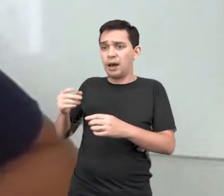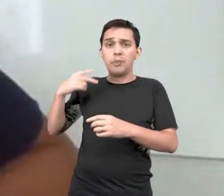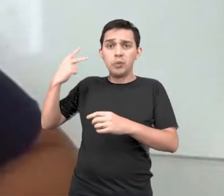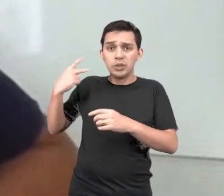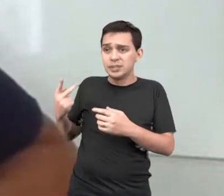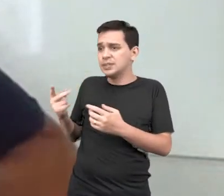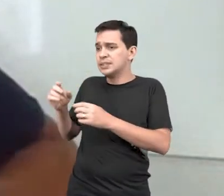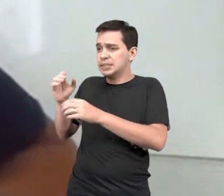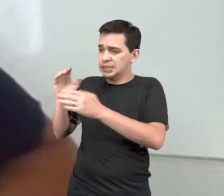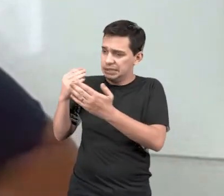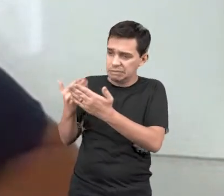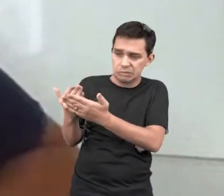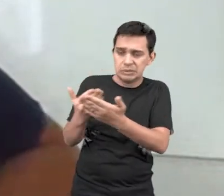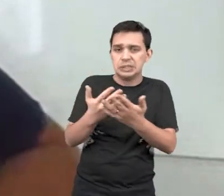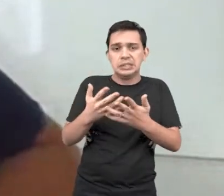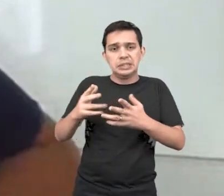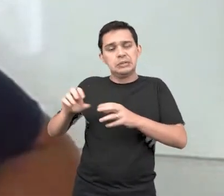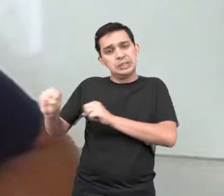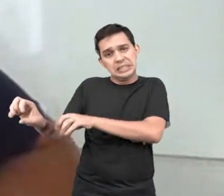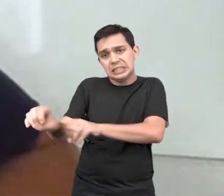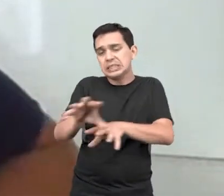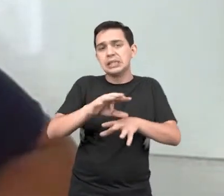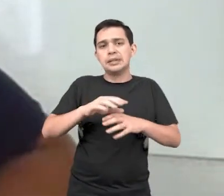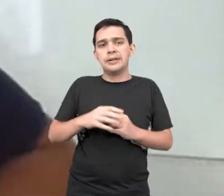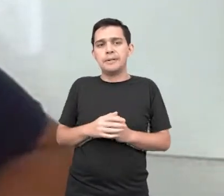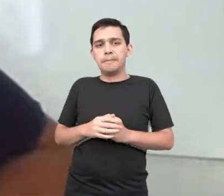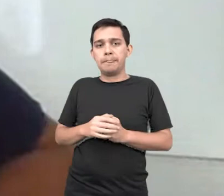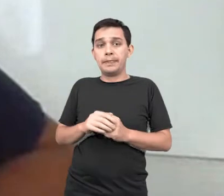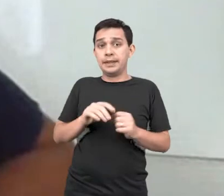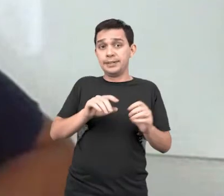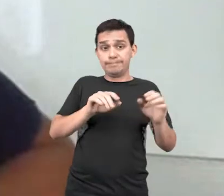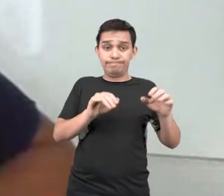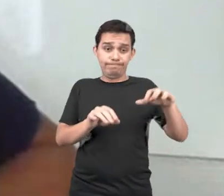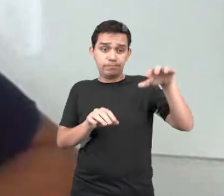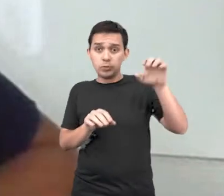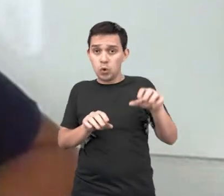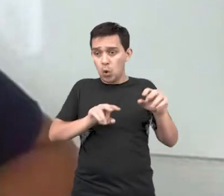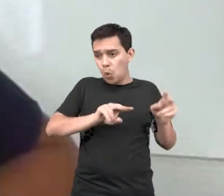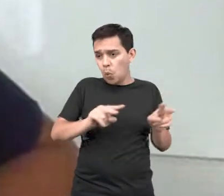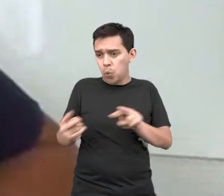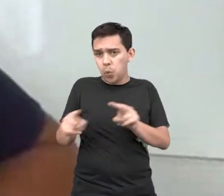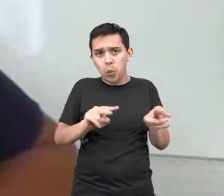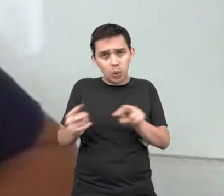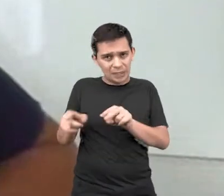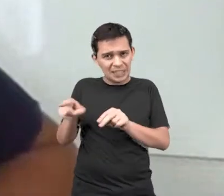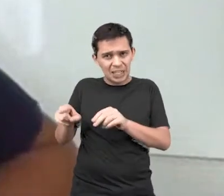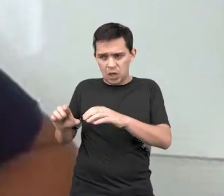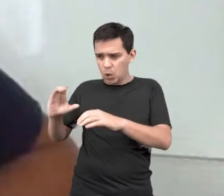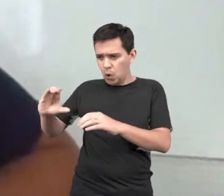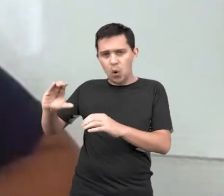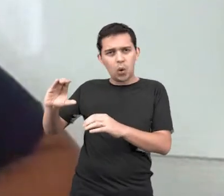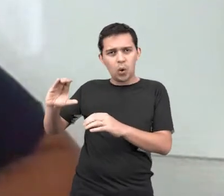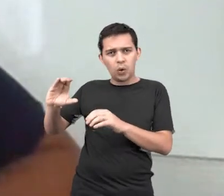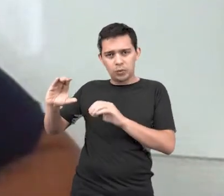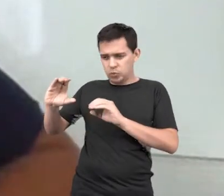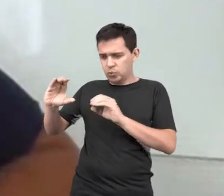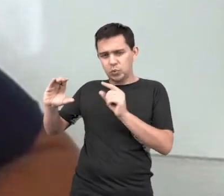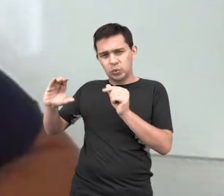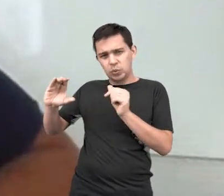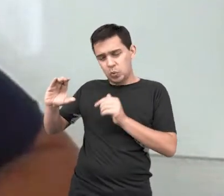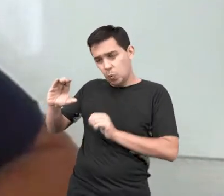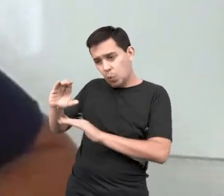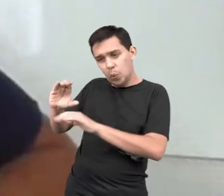educação em função da ausência de disponibilidade dos recursos financeiros para o gestor